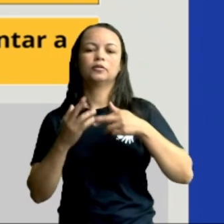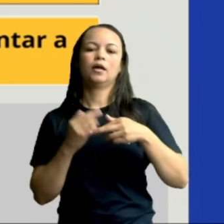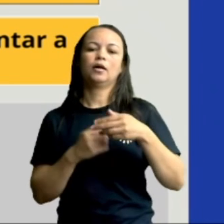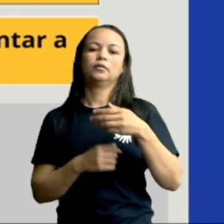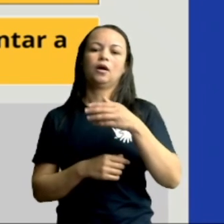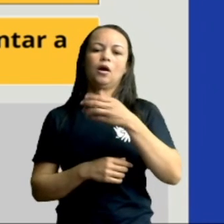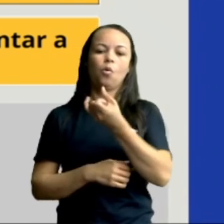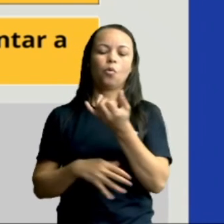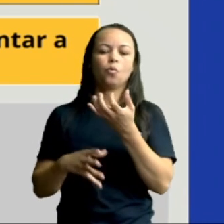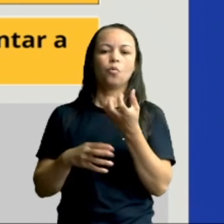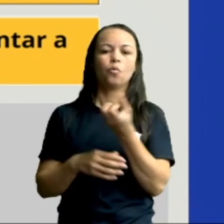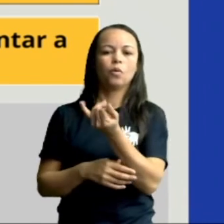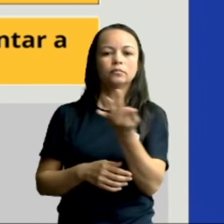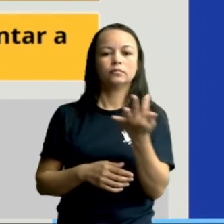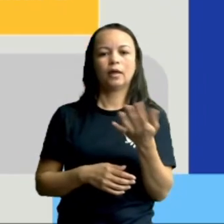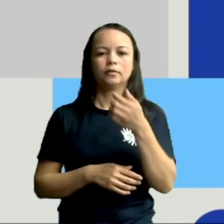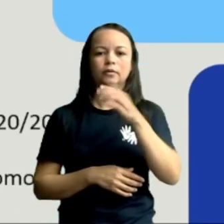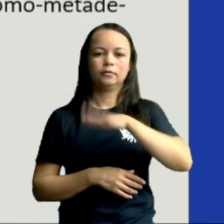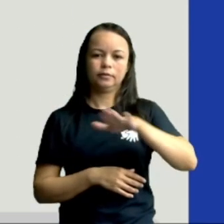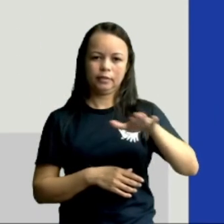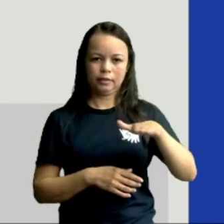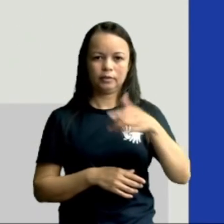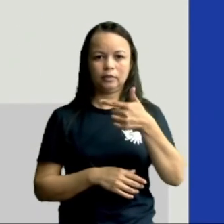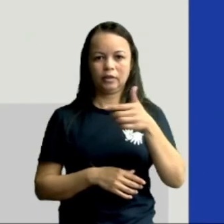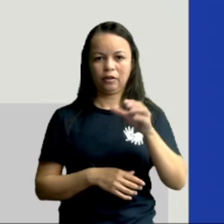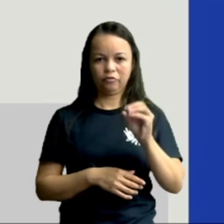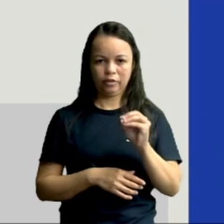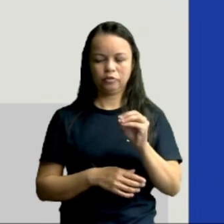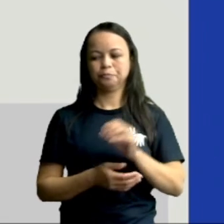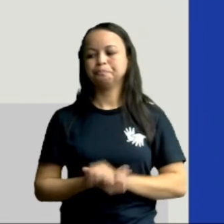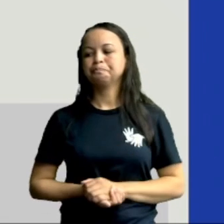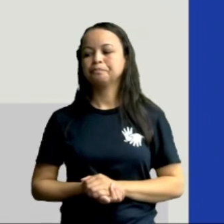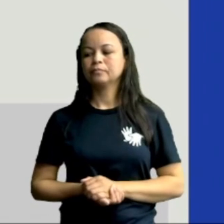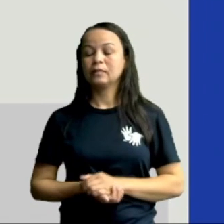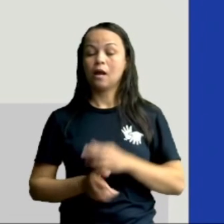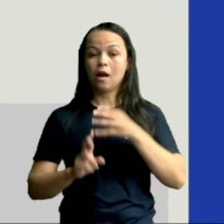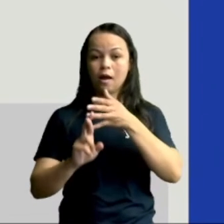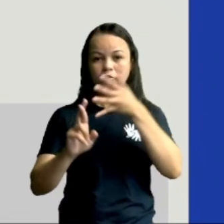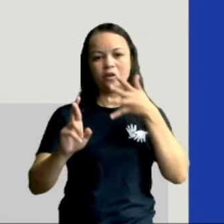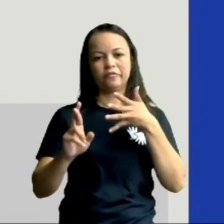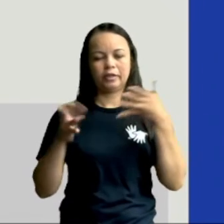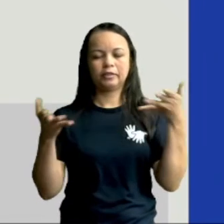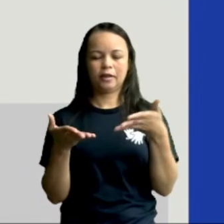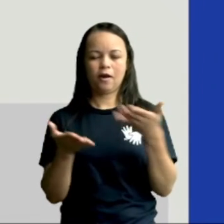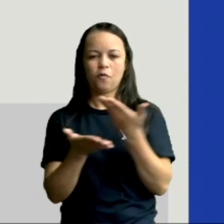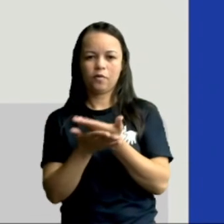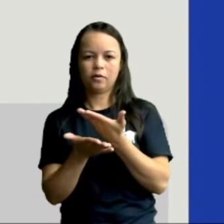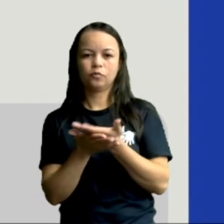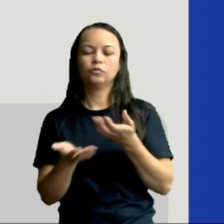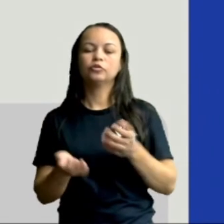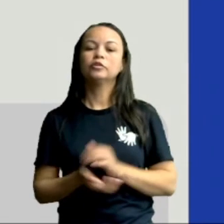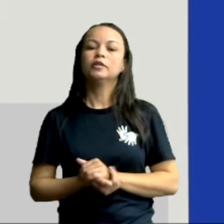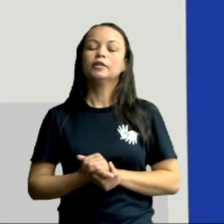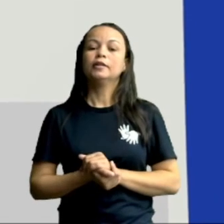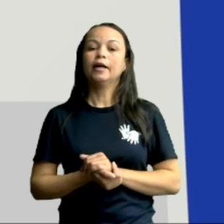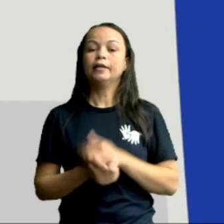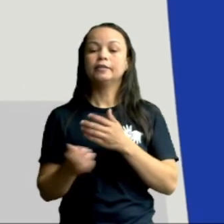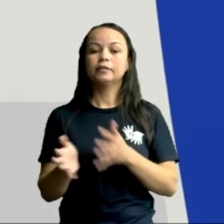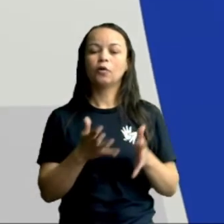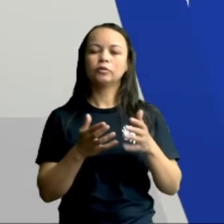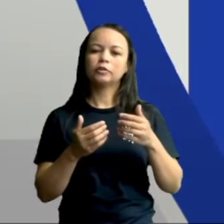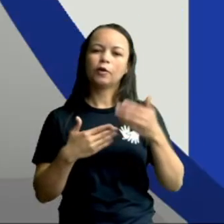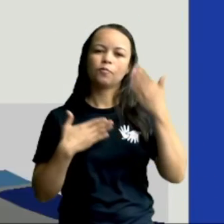Então, fica aí mais esse conhecimento para vocês, as referências da aula de hoje, e eu só tenho